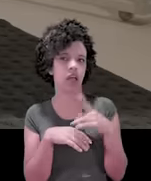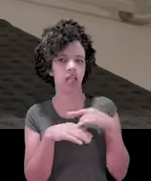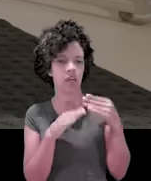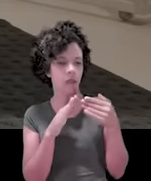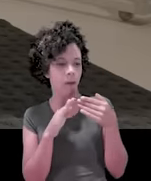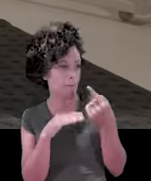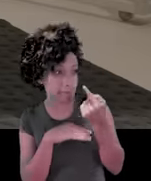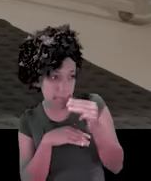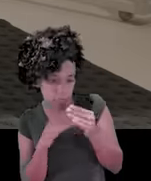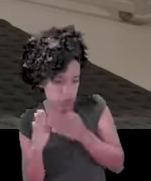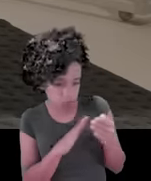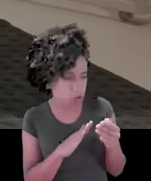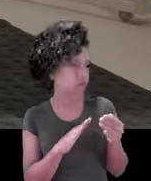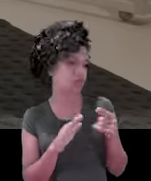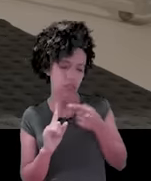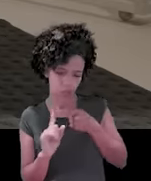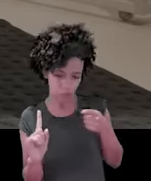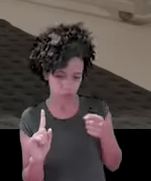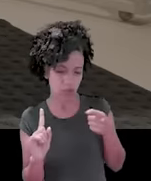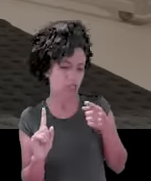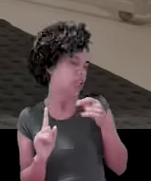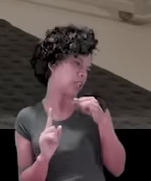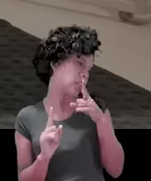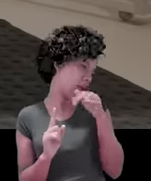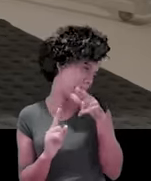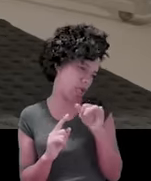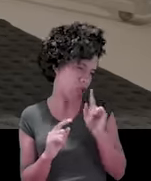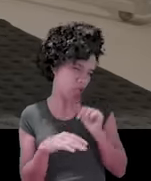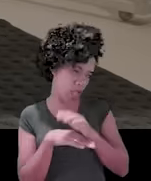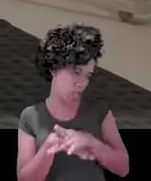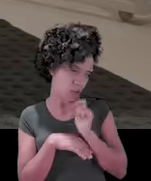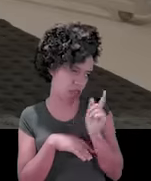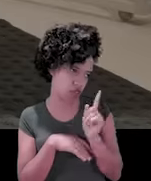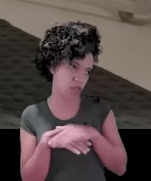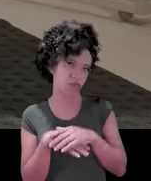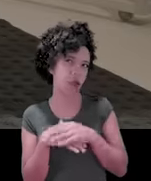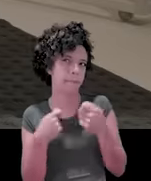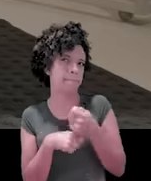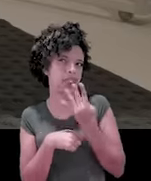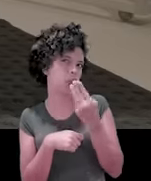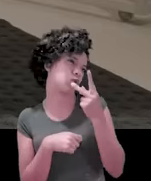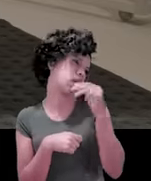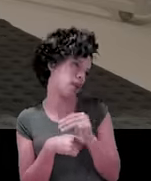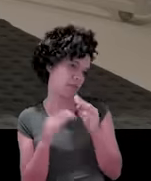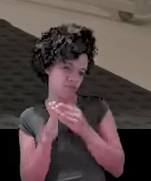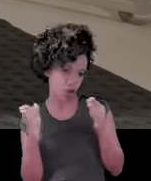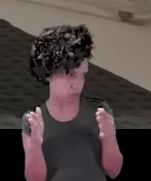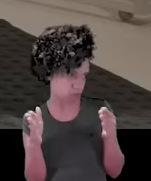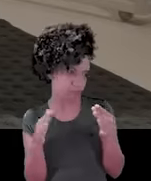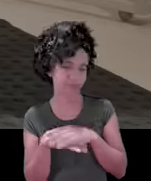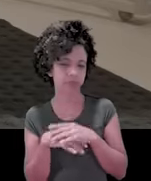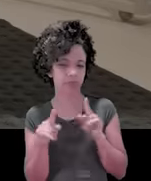Amazônia postei um metro e meio 20 metros que você pegar a perna gente vai parte né Eu ainda então é Rio tem que ter pelo menos uns 4 km de largura